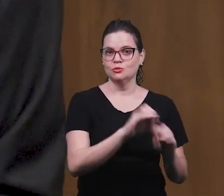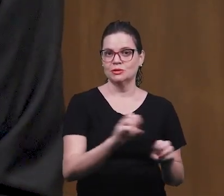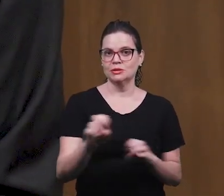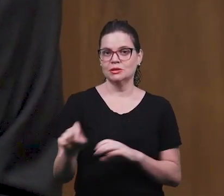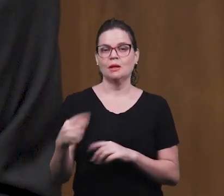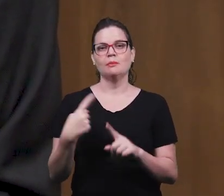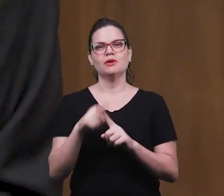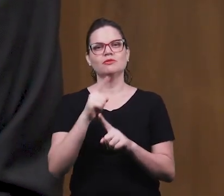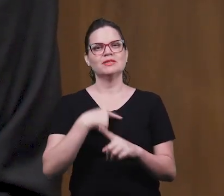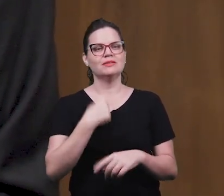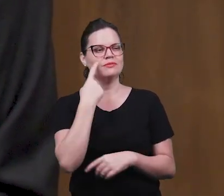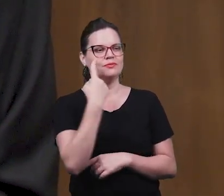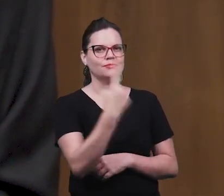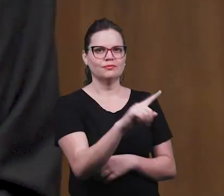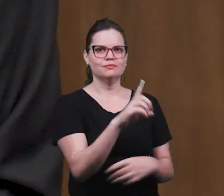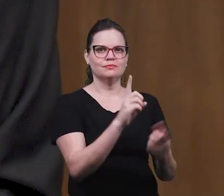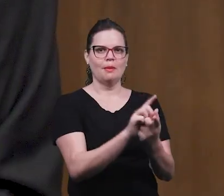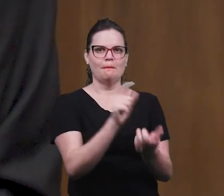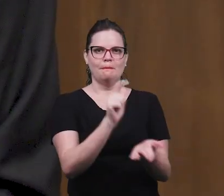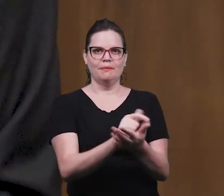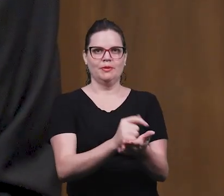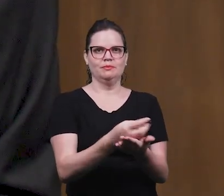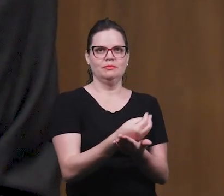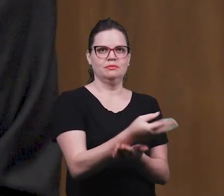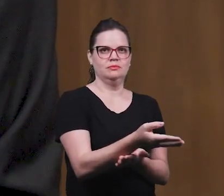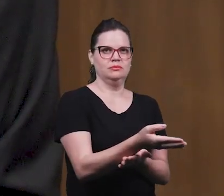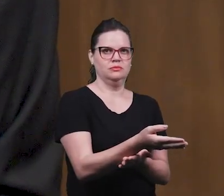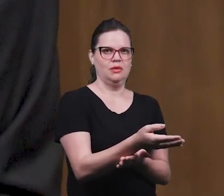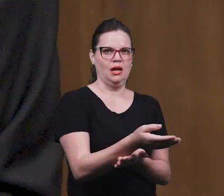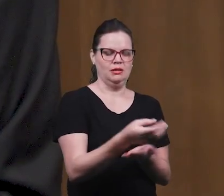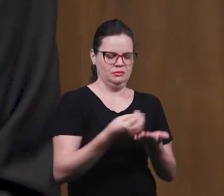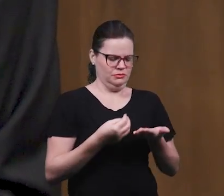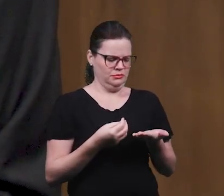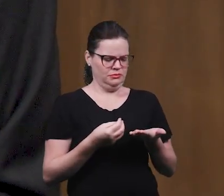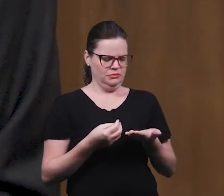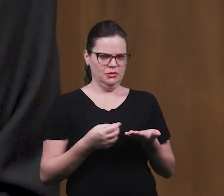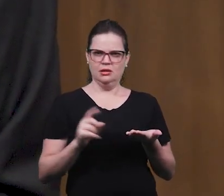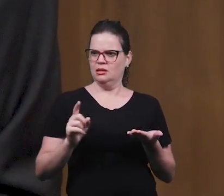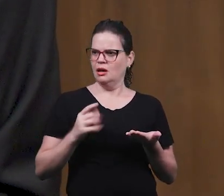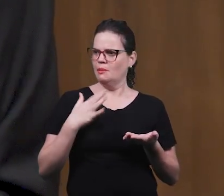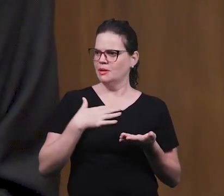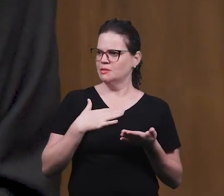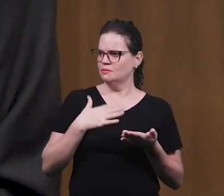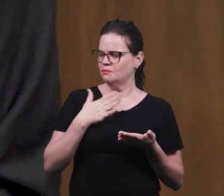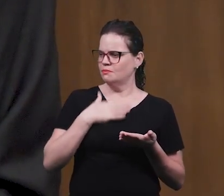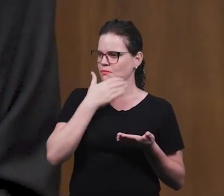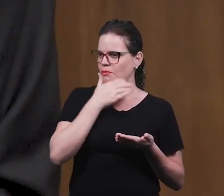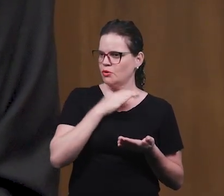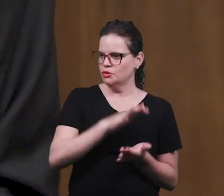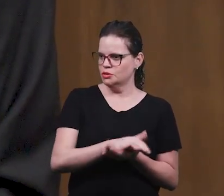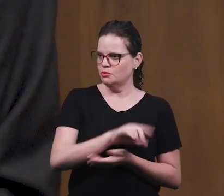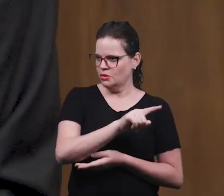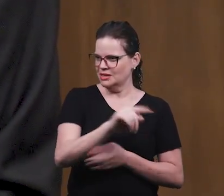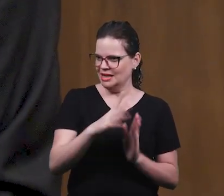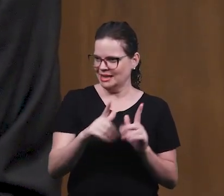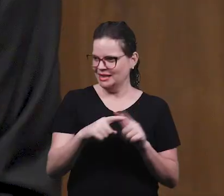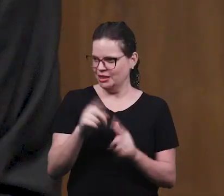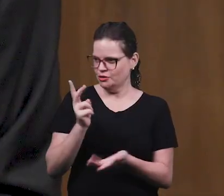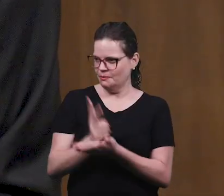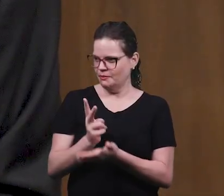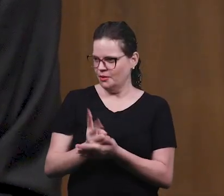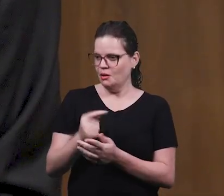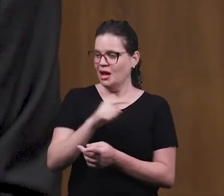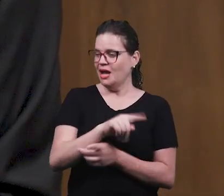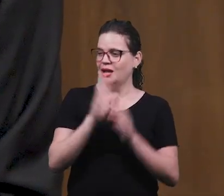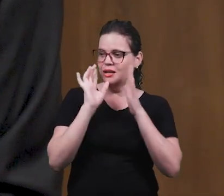vai atender uma pessoa, você entrega um folheto, a pessoa diz assim, não, mas meu marido é dessa igreja. Como assim? Não, ele assiste a escola